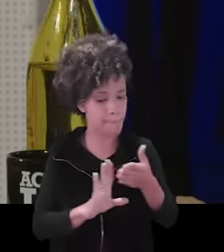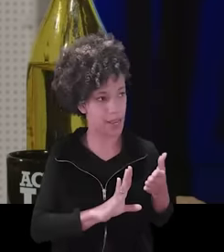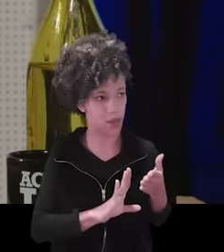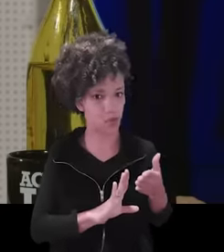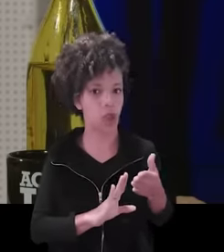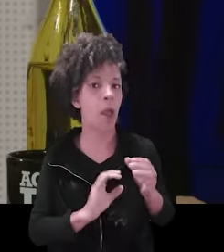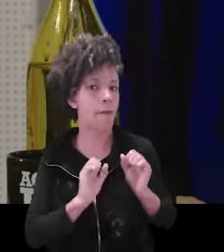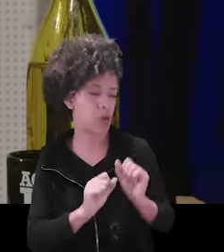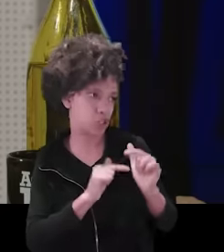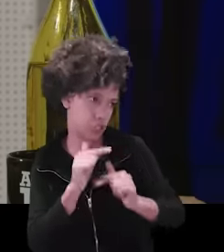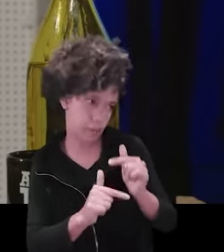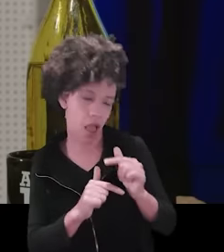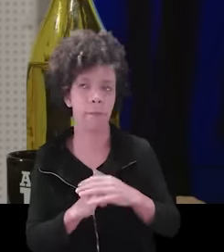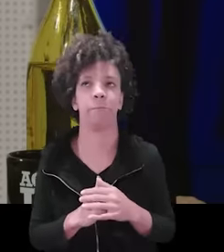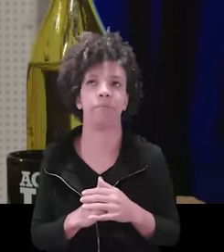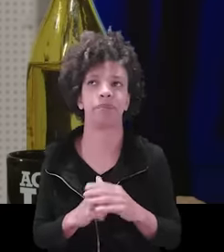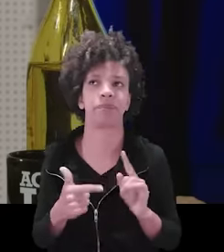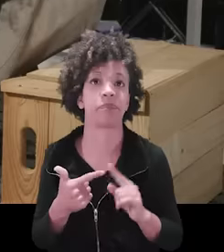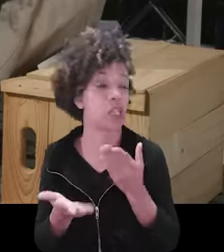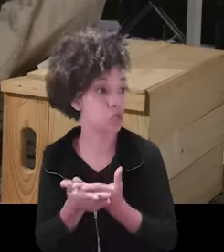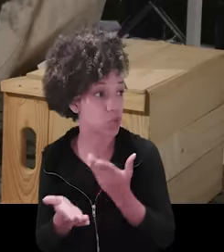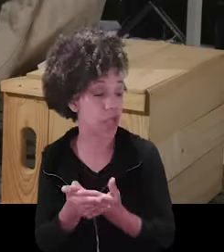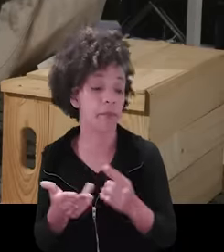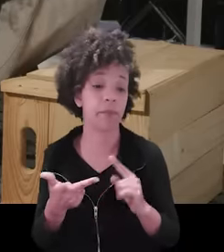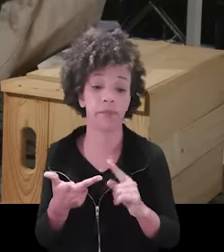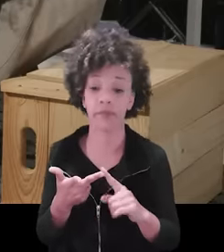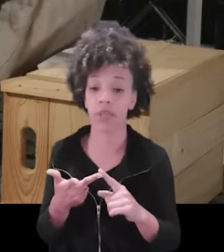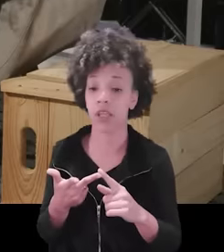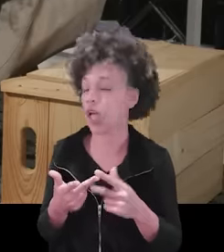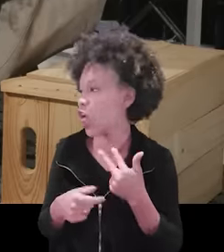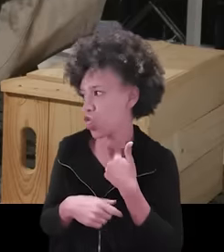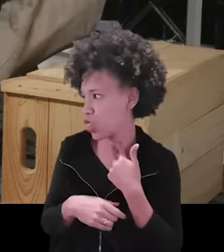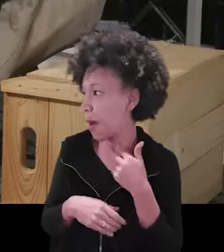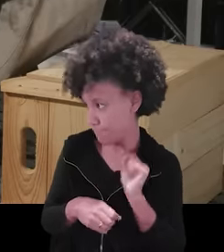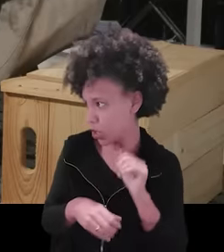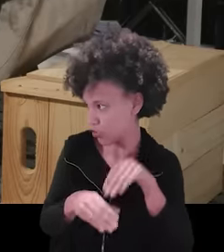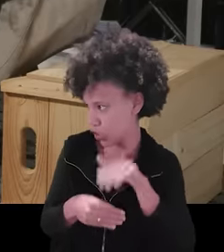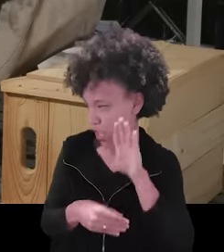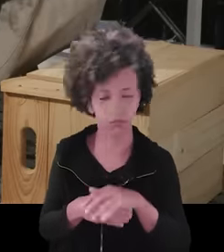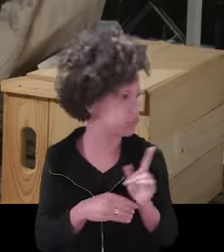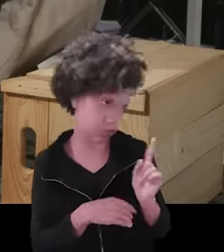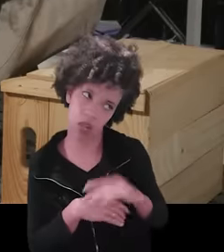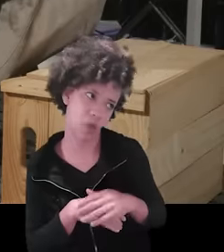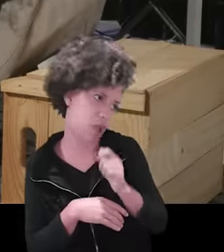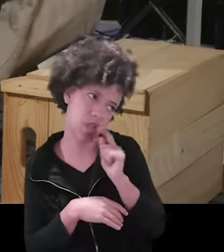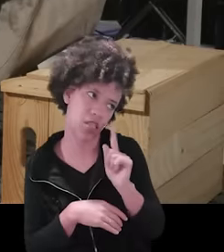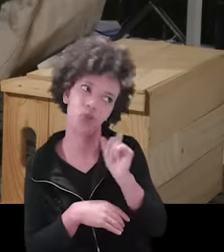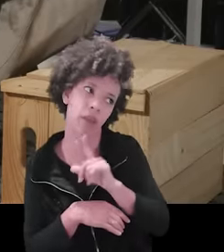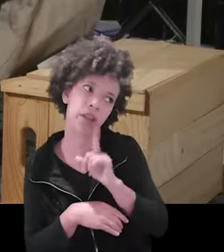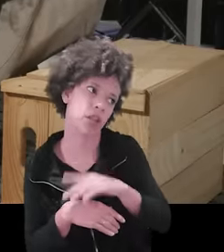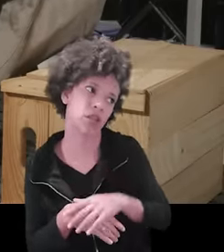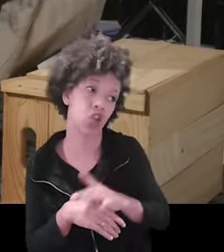o meio do caminho você pode trabalhar você pode estudar Você não pode faltar você não é americano nesse ponto